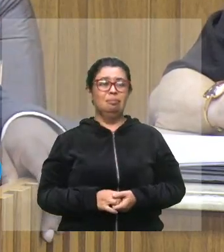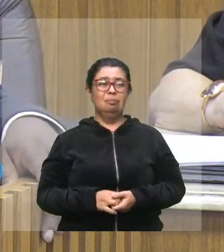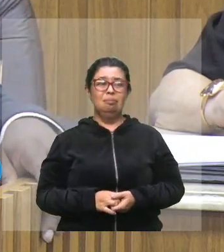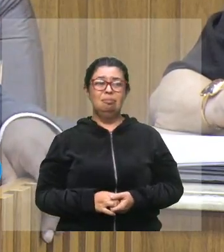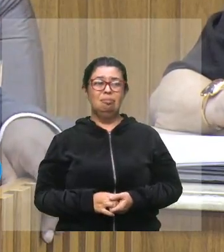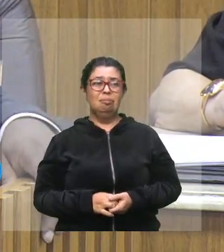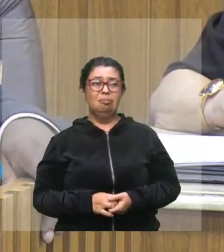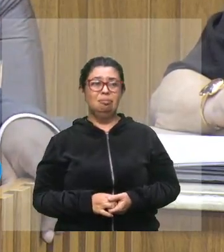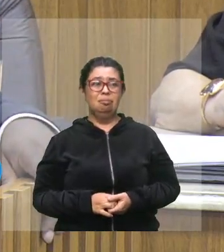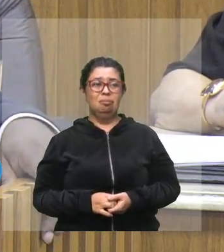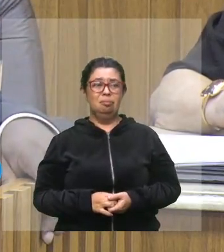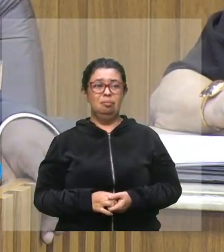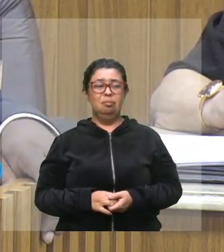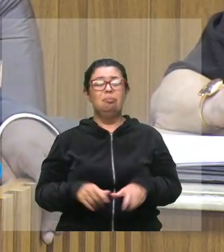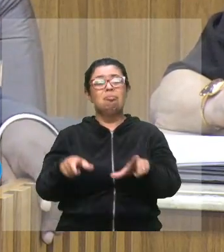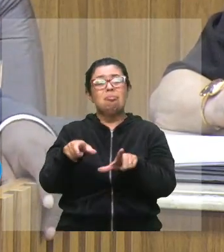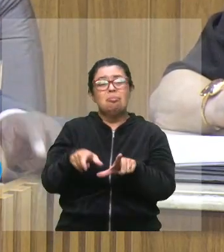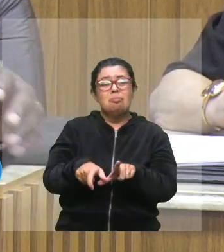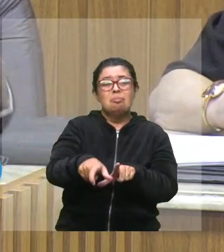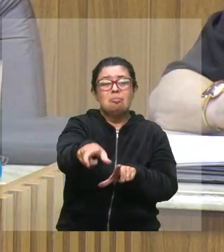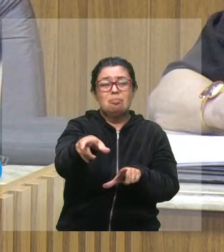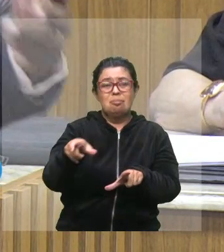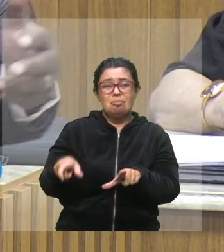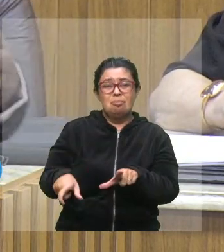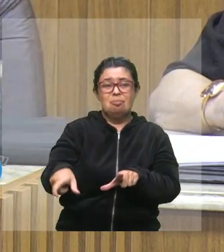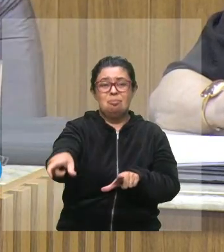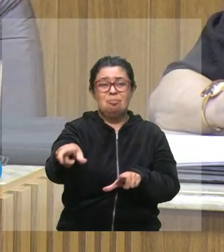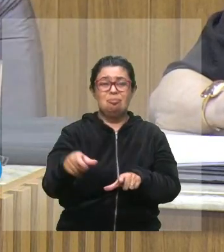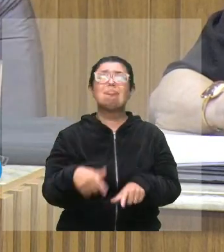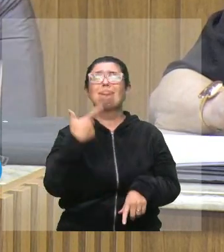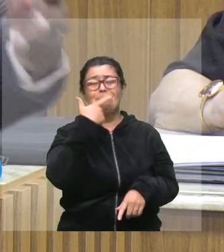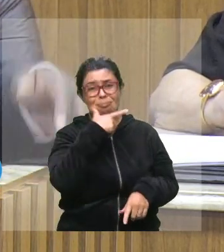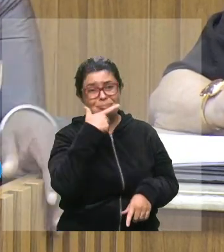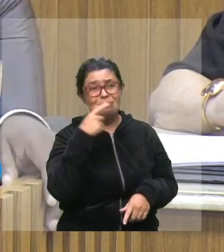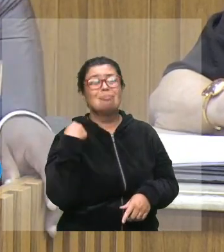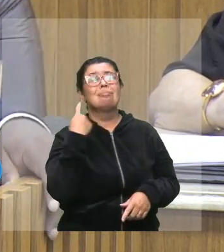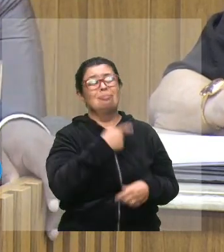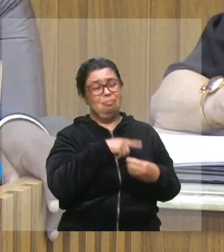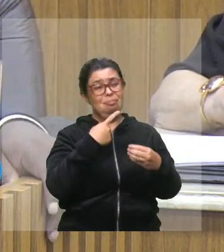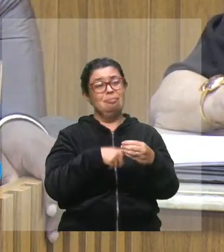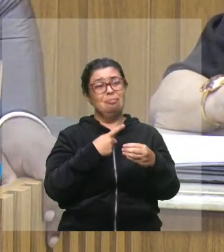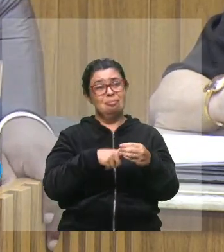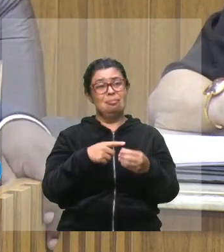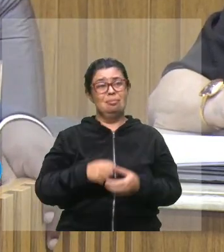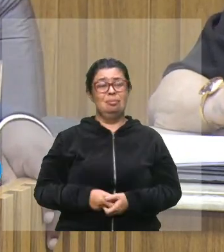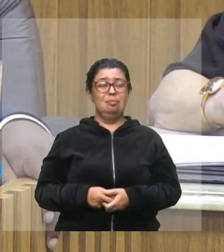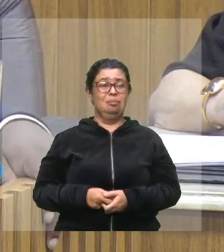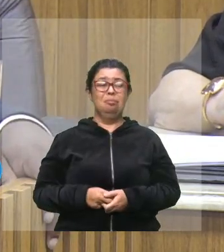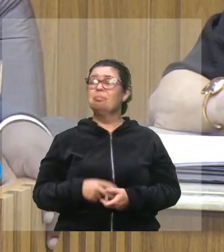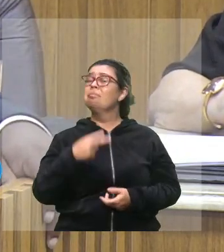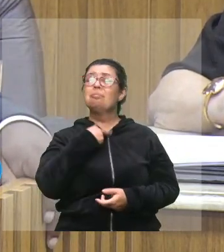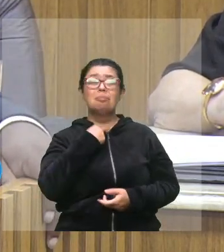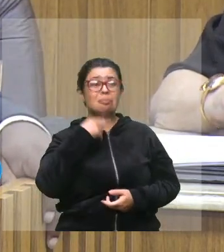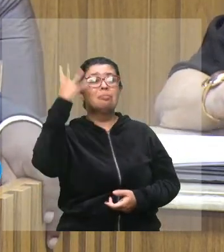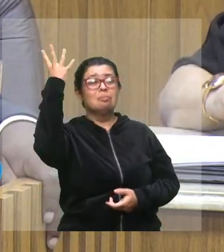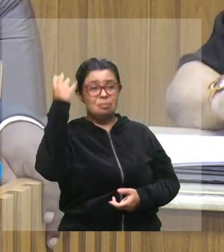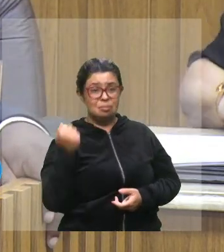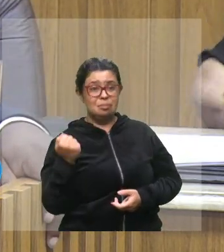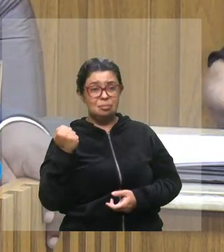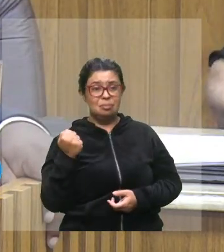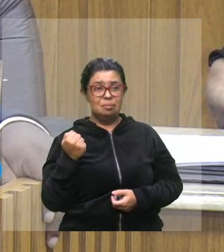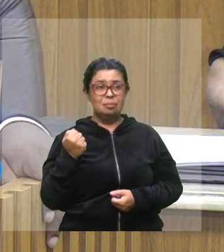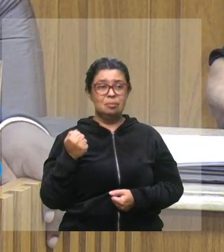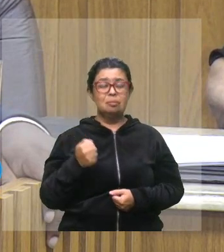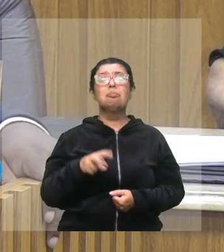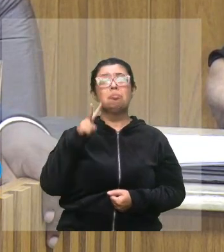o que aconteceu com a horta comunitária. Então, estão tirando sarros da nossa cidade por causa disso. Não, nós não podemos aceitar. Vão achar caminho para